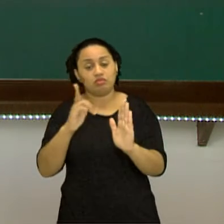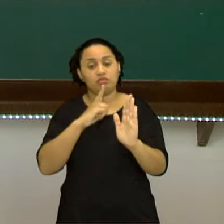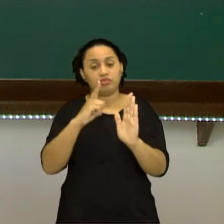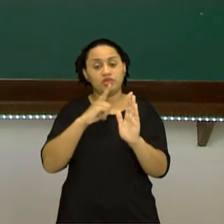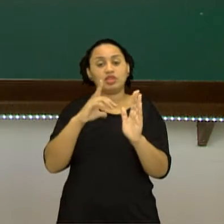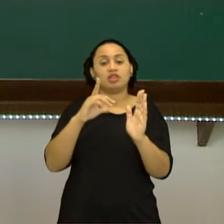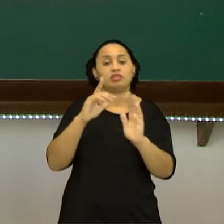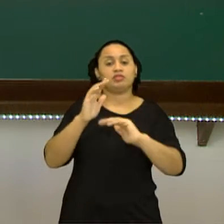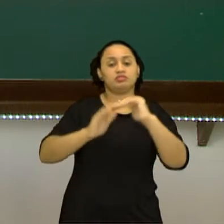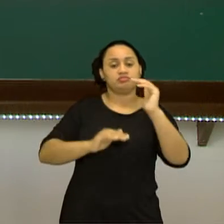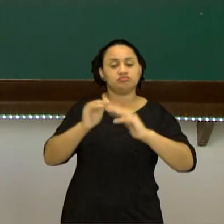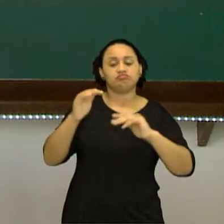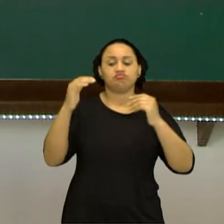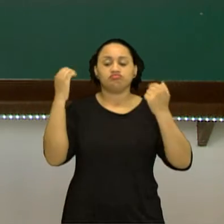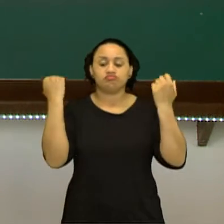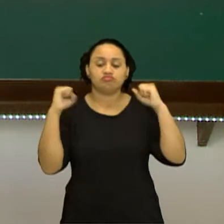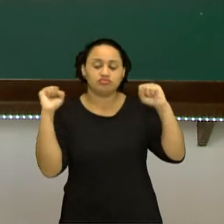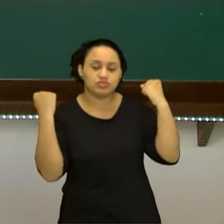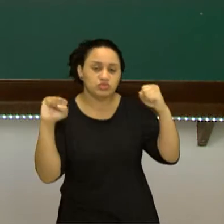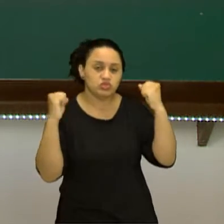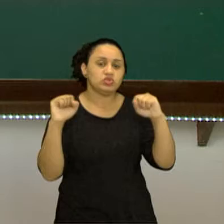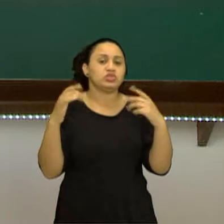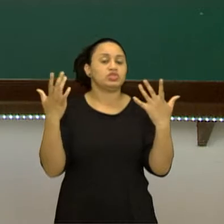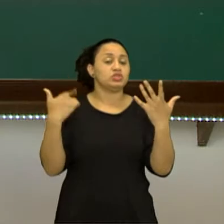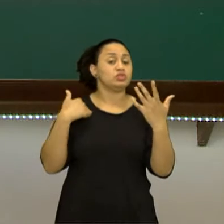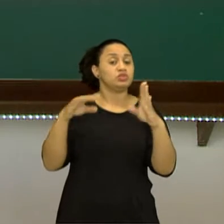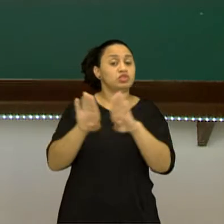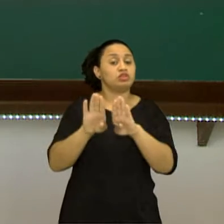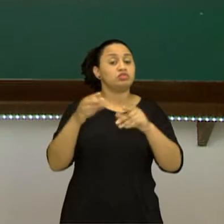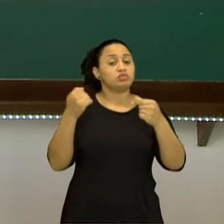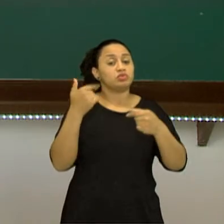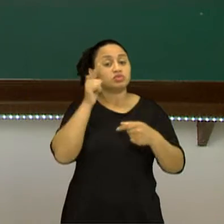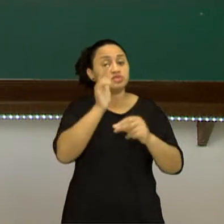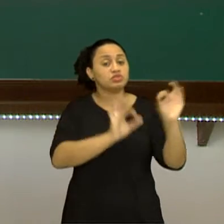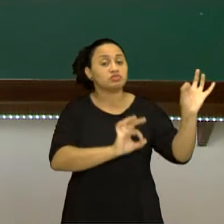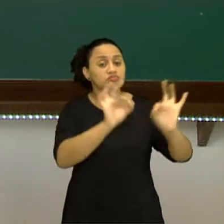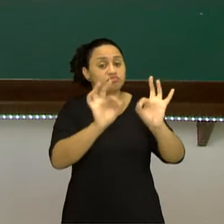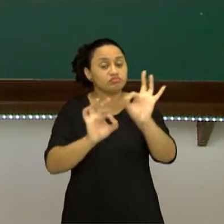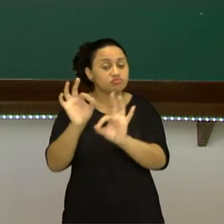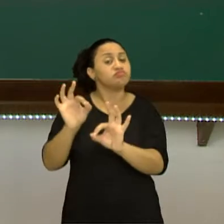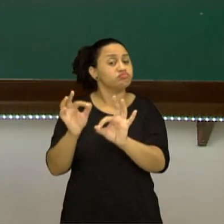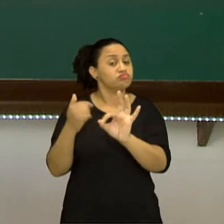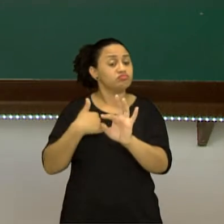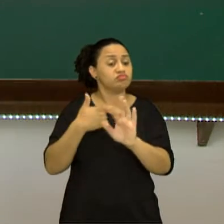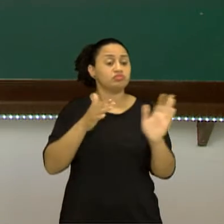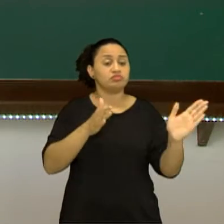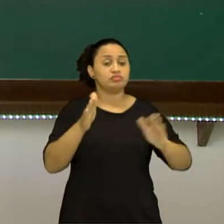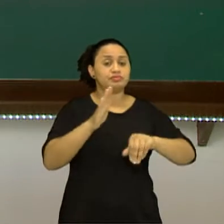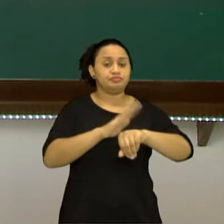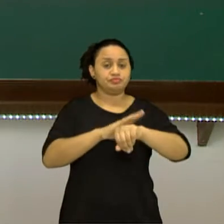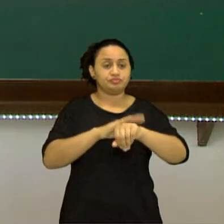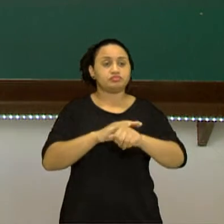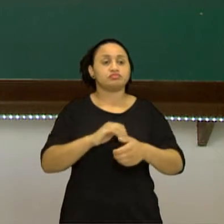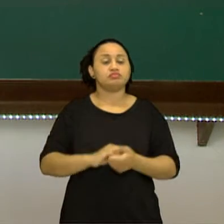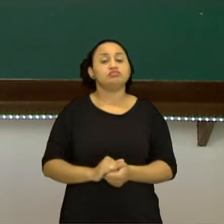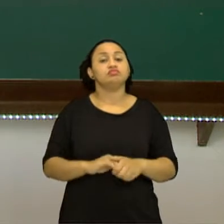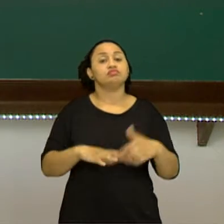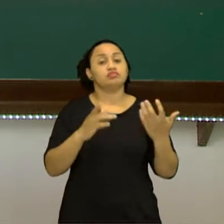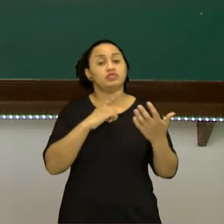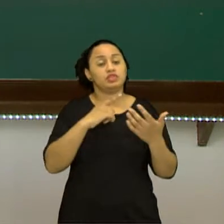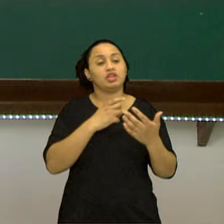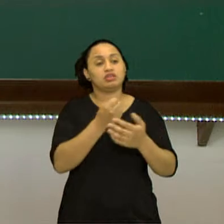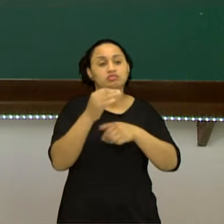minhas atividades físicas. Então eu consigo planejar e otimizar essa gestão do tempo. E aí a gente tem